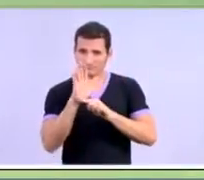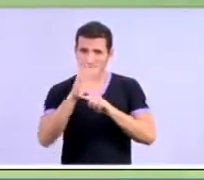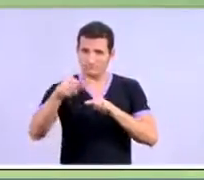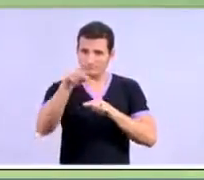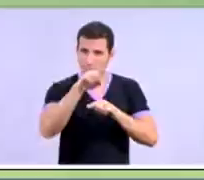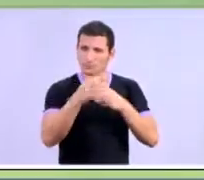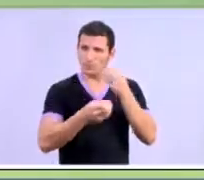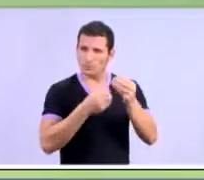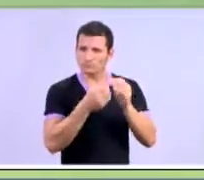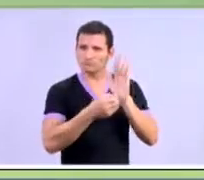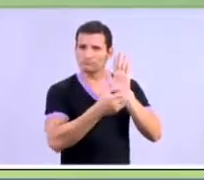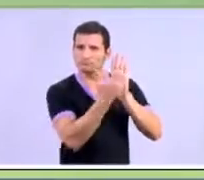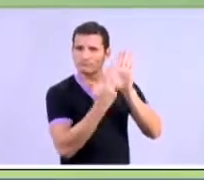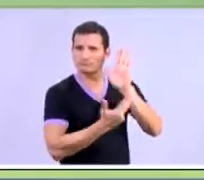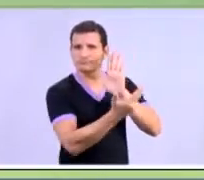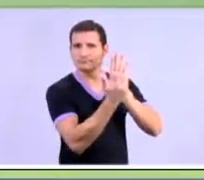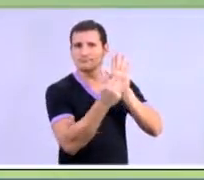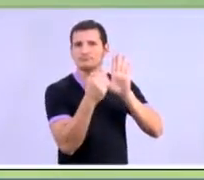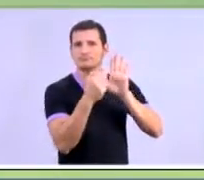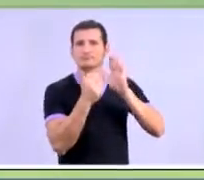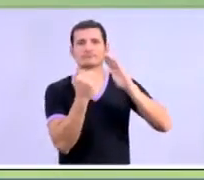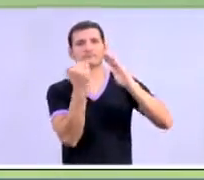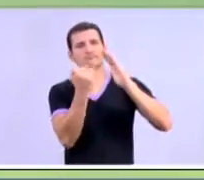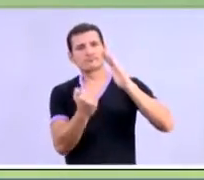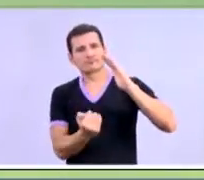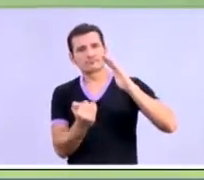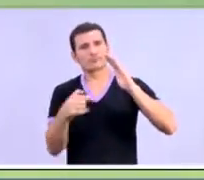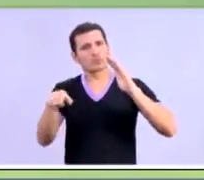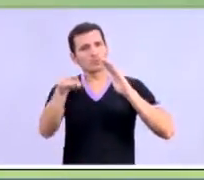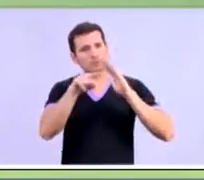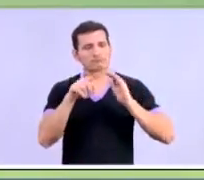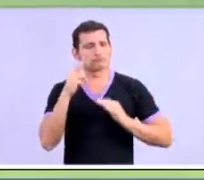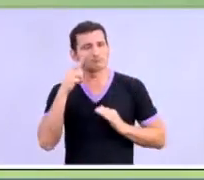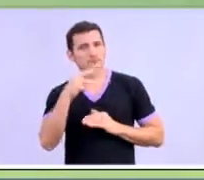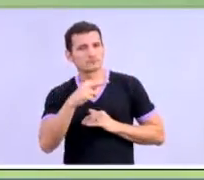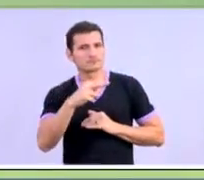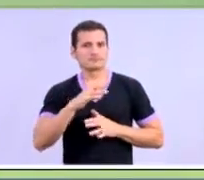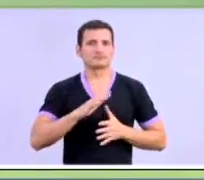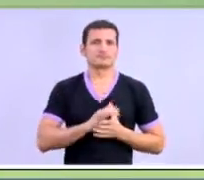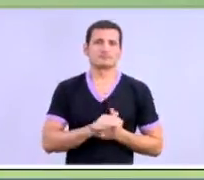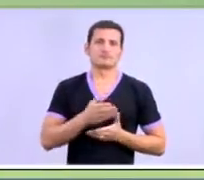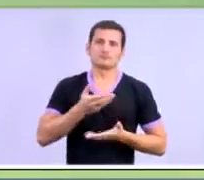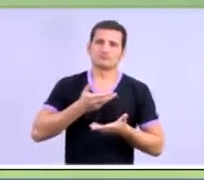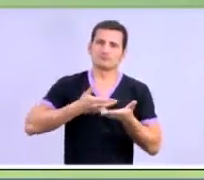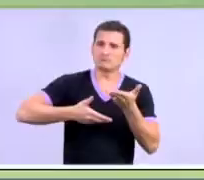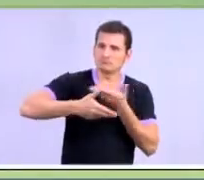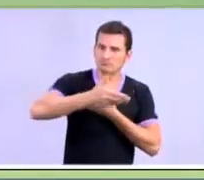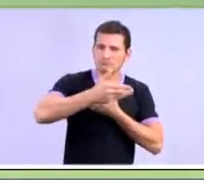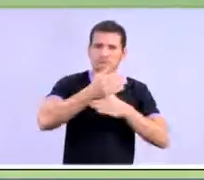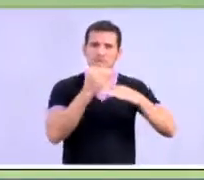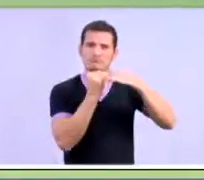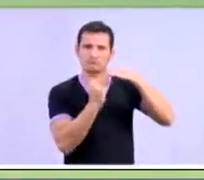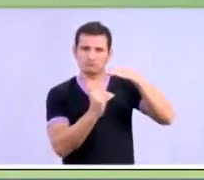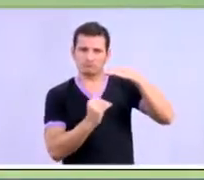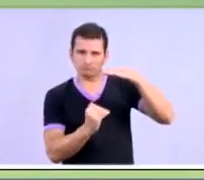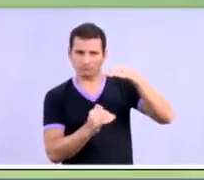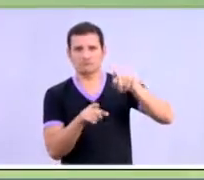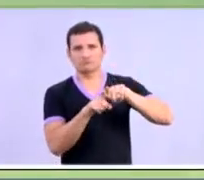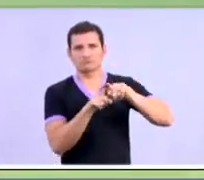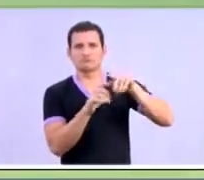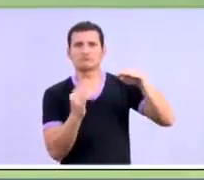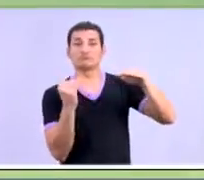essa separação de camadas e como os protocolos podem conversar. E bem como a interação com as camadas superior